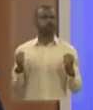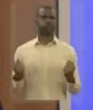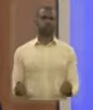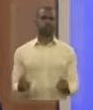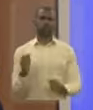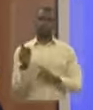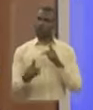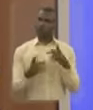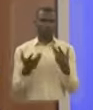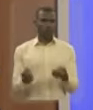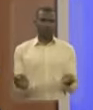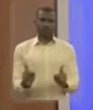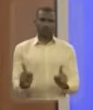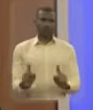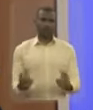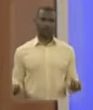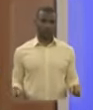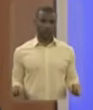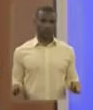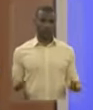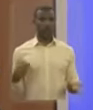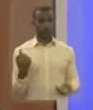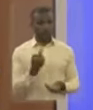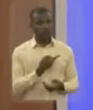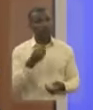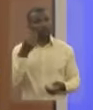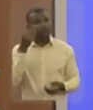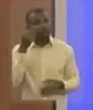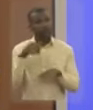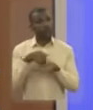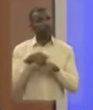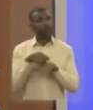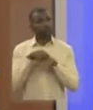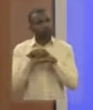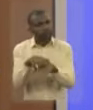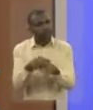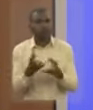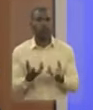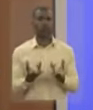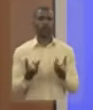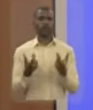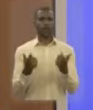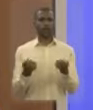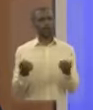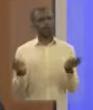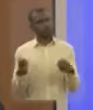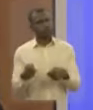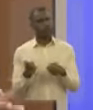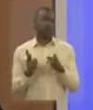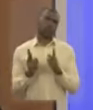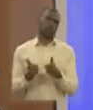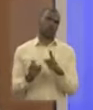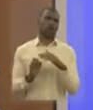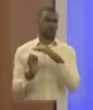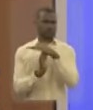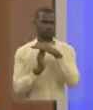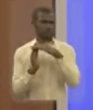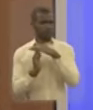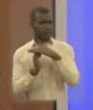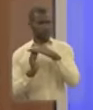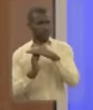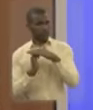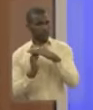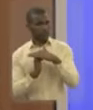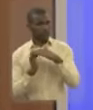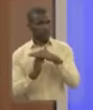população não se conforma nós vamos buscar um transporte público de qualidade poderia manter as empresas uma empresa